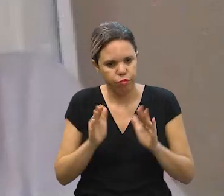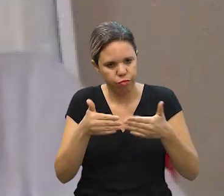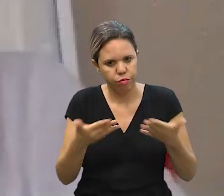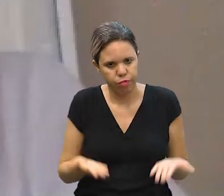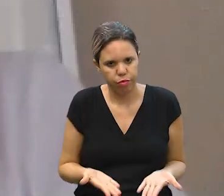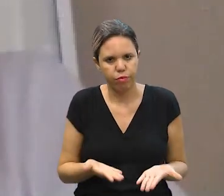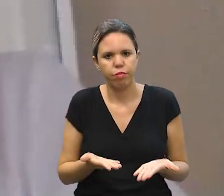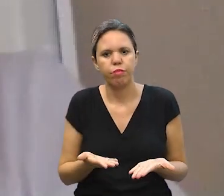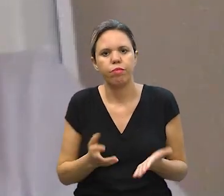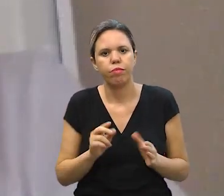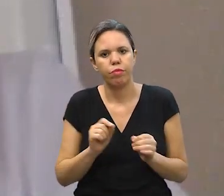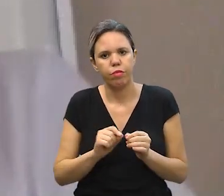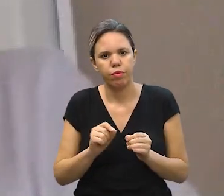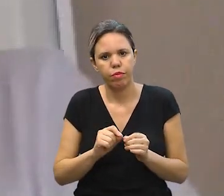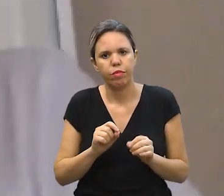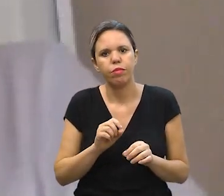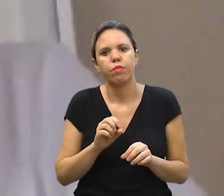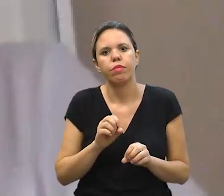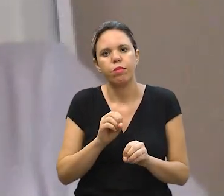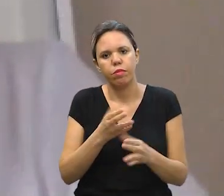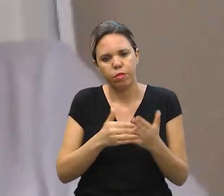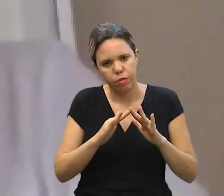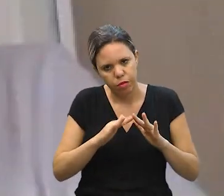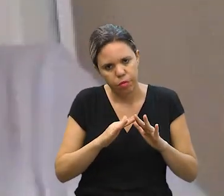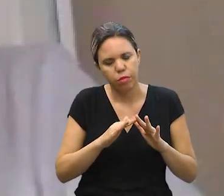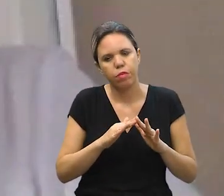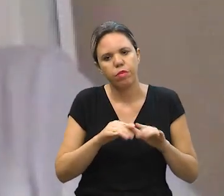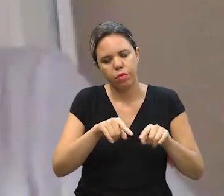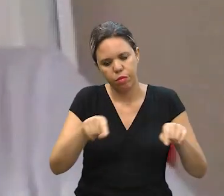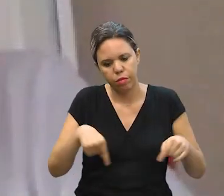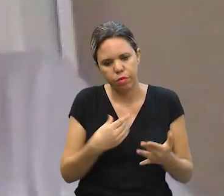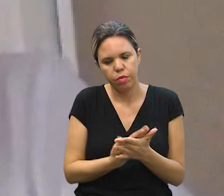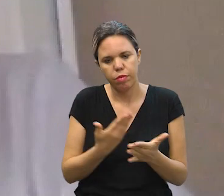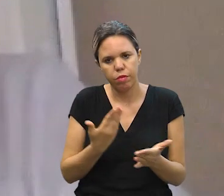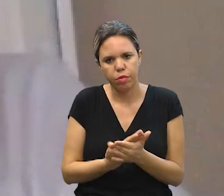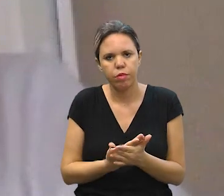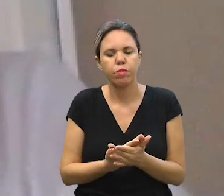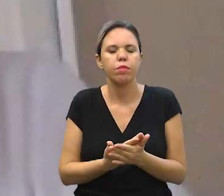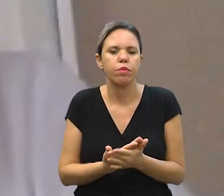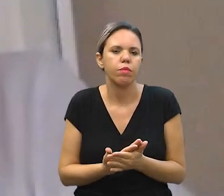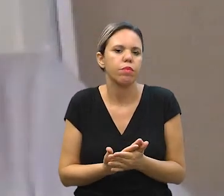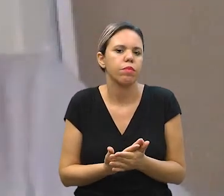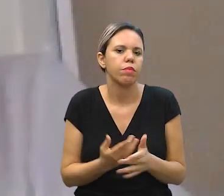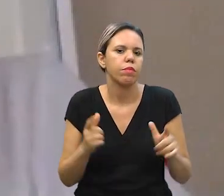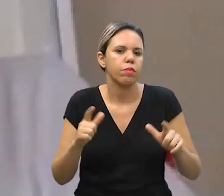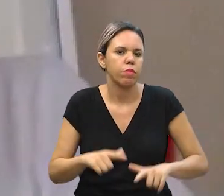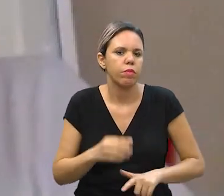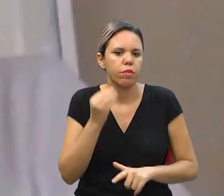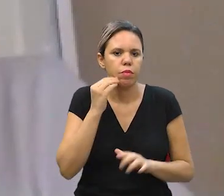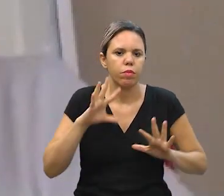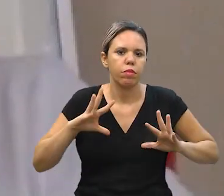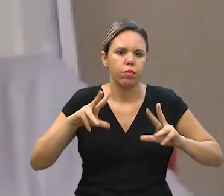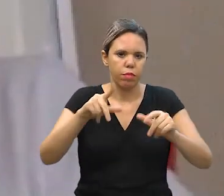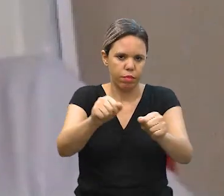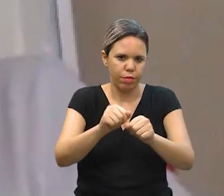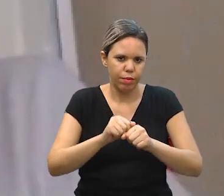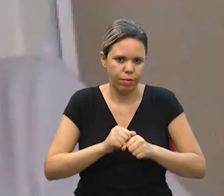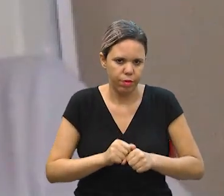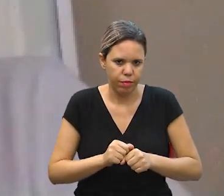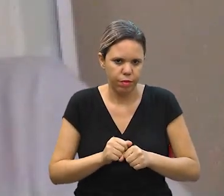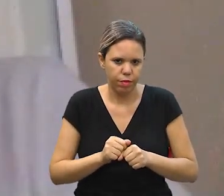dedicando a fazer das suas escolas, das suas salas de aula, um espaço para